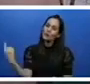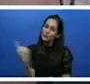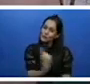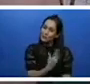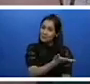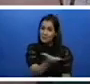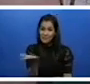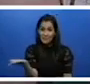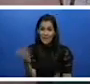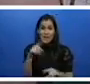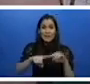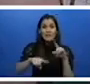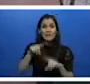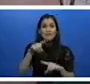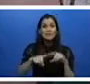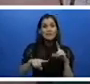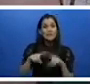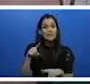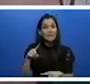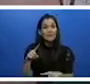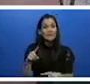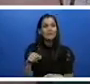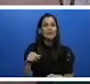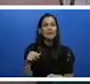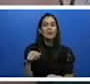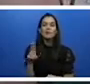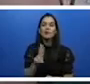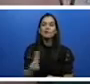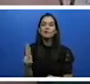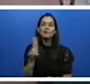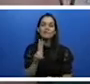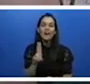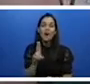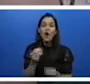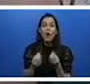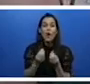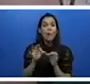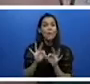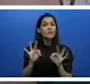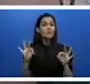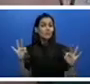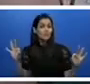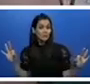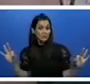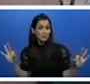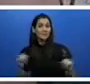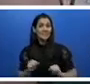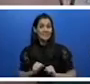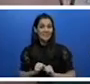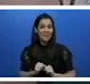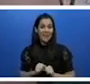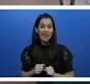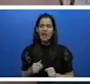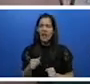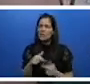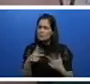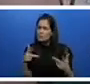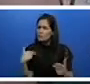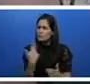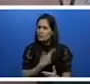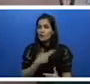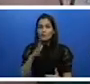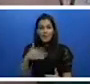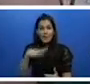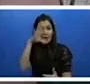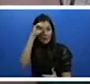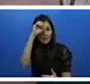alguns instrumentos para a gente usar como medidas de comprimento. Não é isso que nós estamos vendo? Só